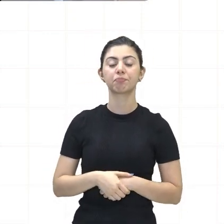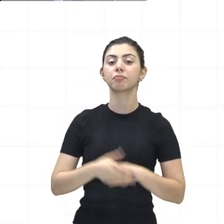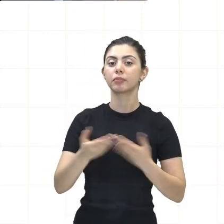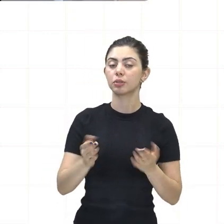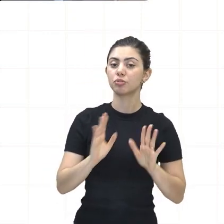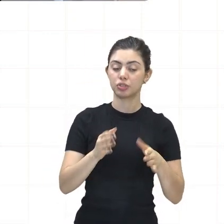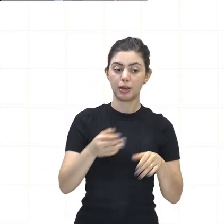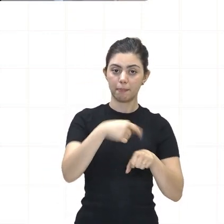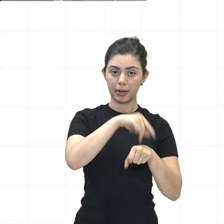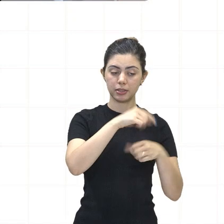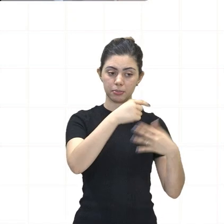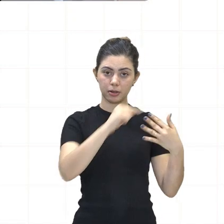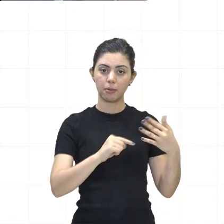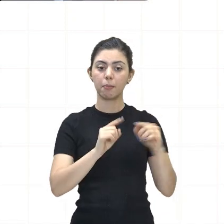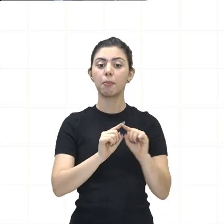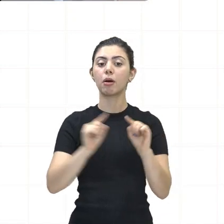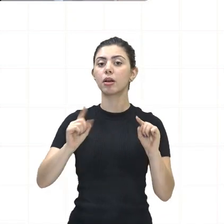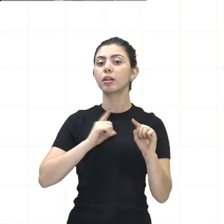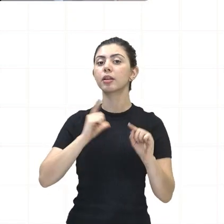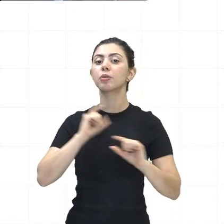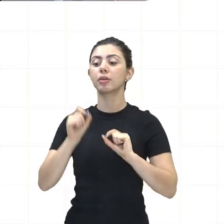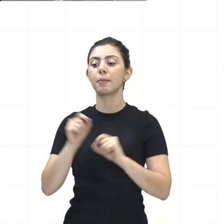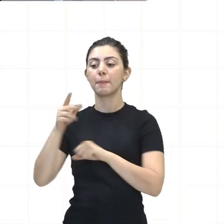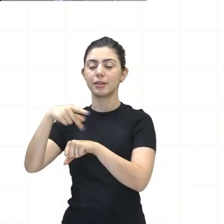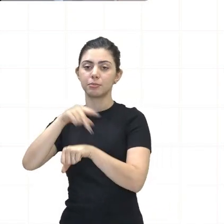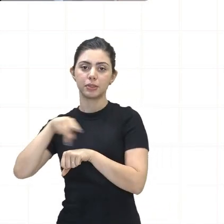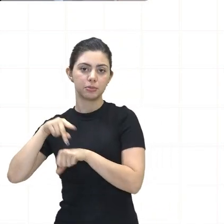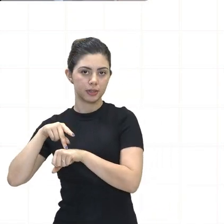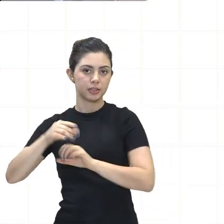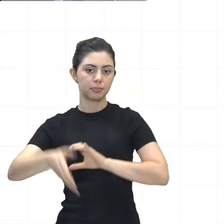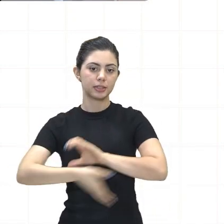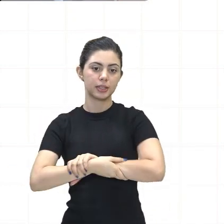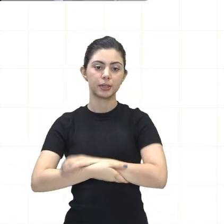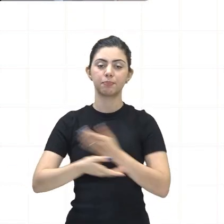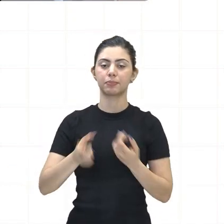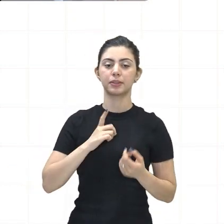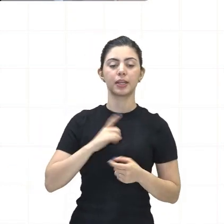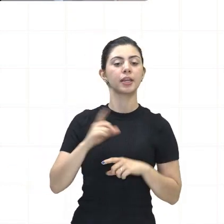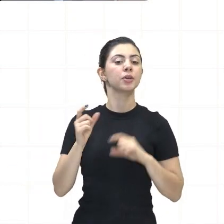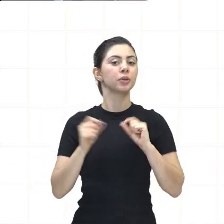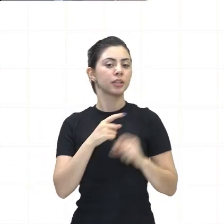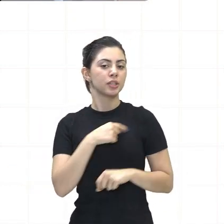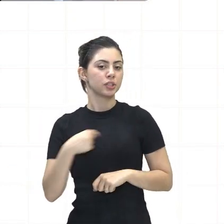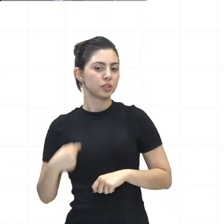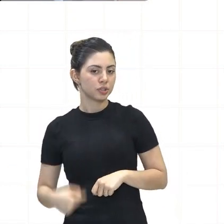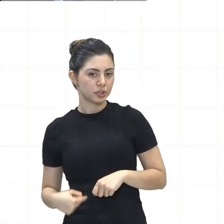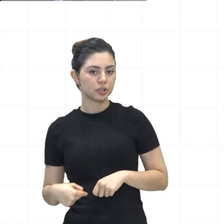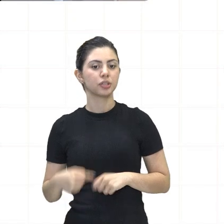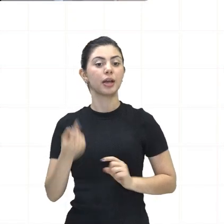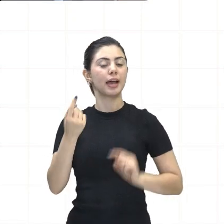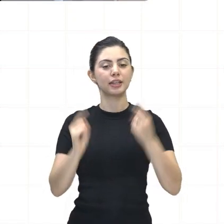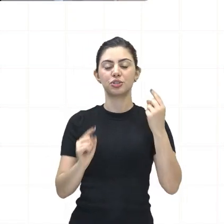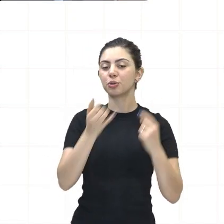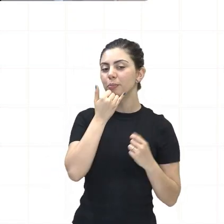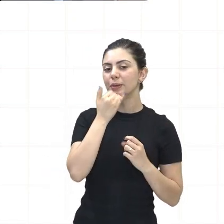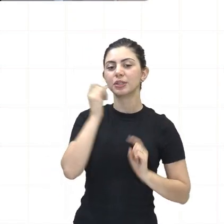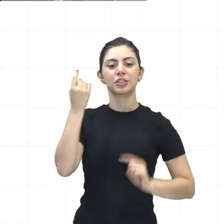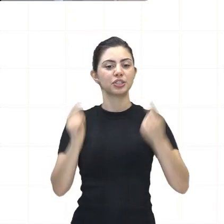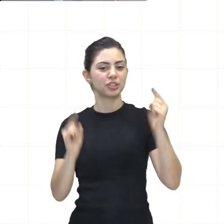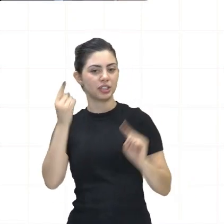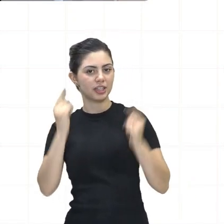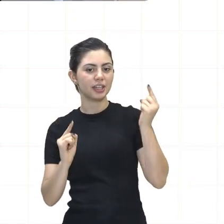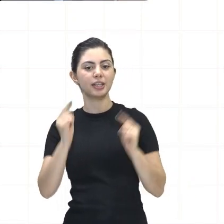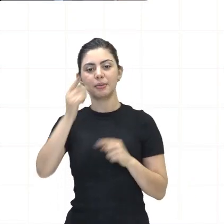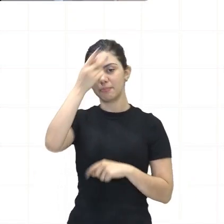que a gente mencionou, existem os chamados países associados. O Chile, o Peru, a Colômbia, o Equador, a Guiana e o Suriname são países